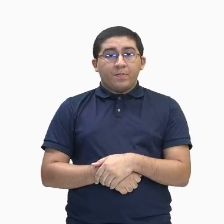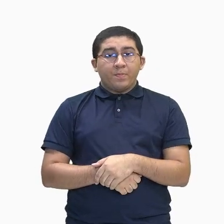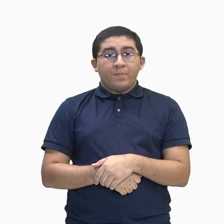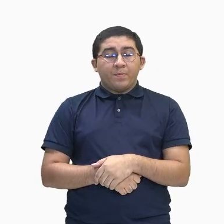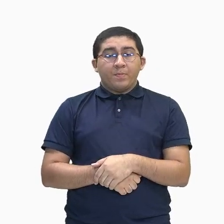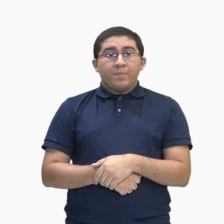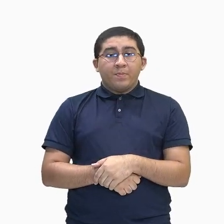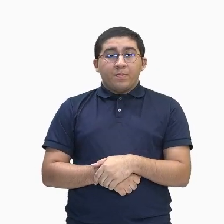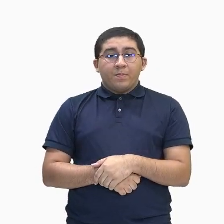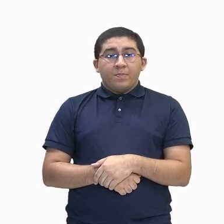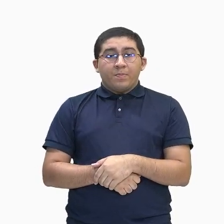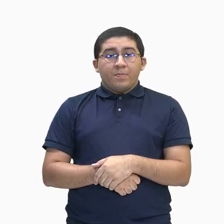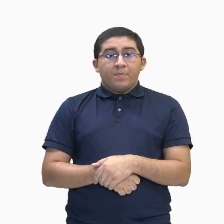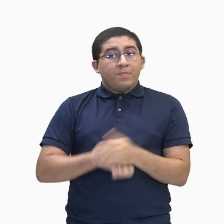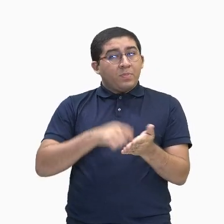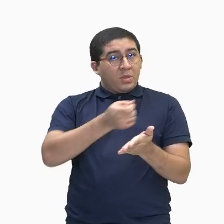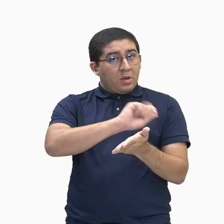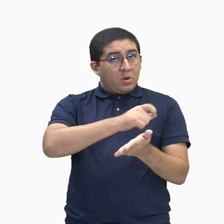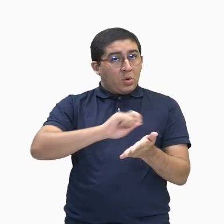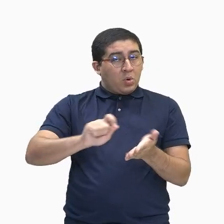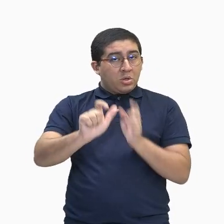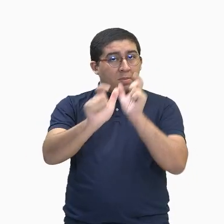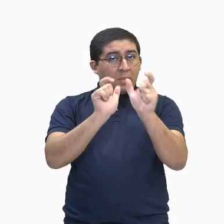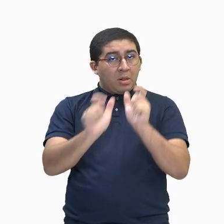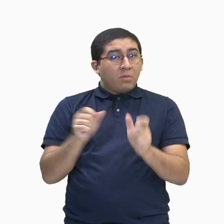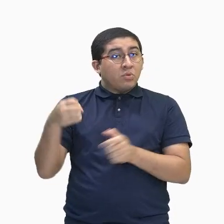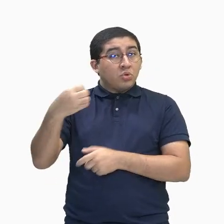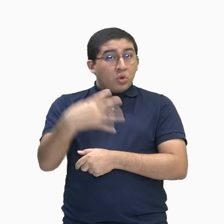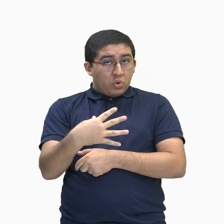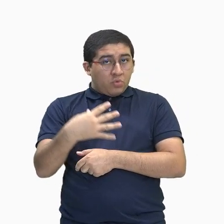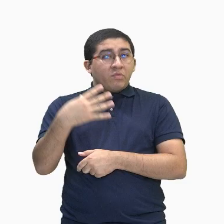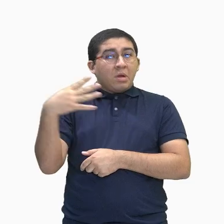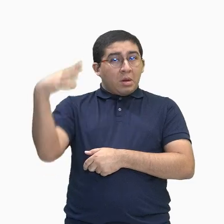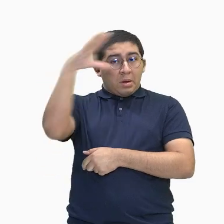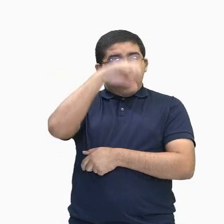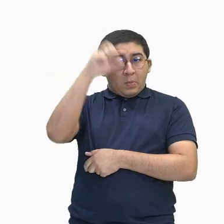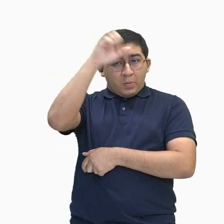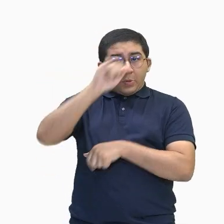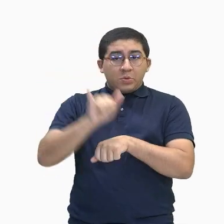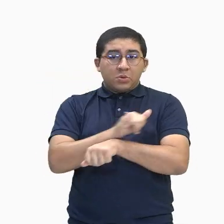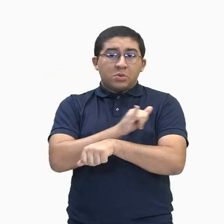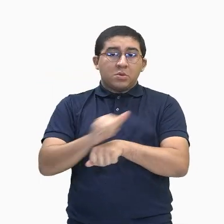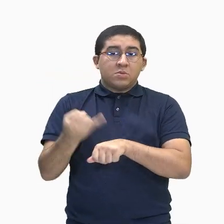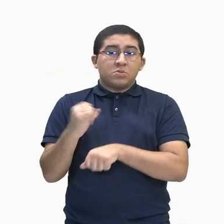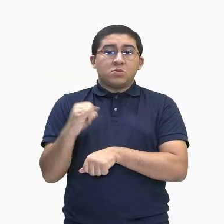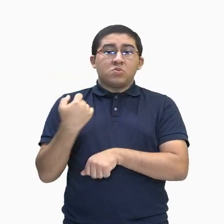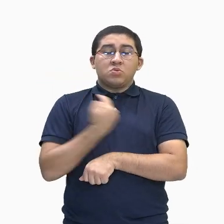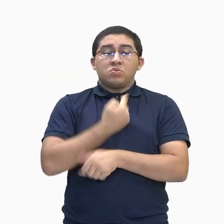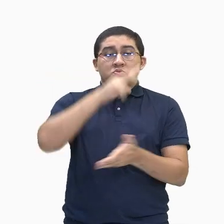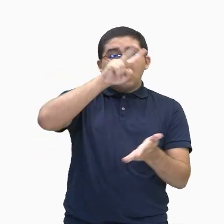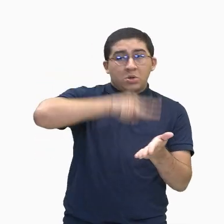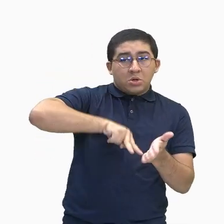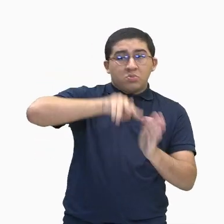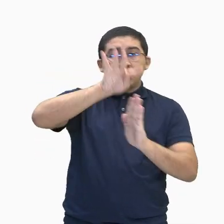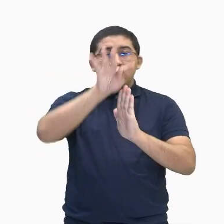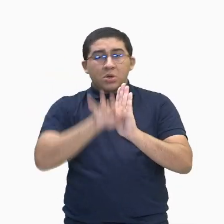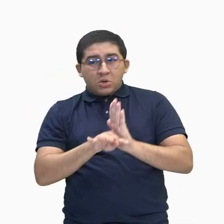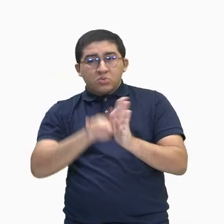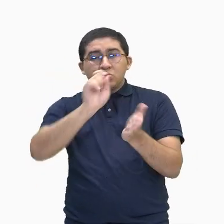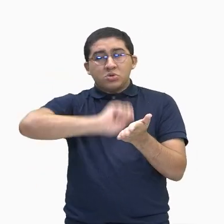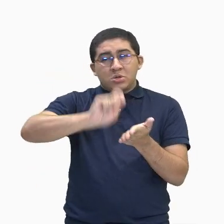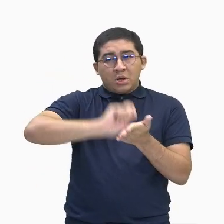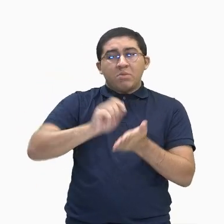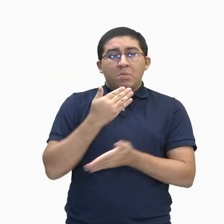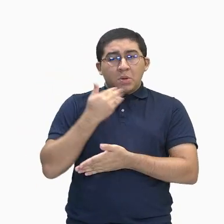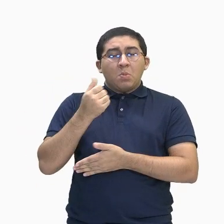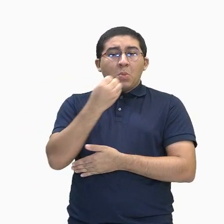anotando aí, que é assim que a gente aprende, tá, pessoal? Quanto mais a gente lê, a gente ouve, a gente escreve, melhor.